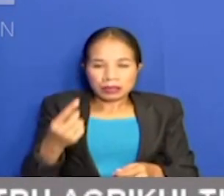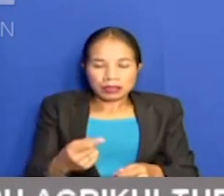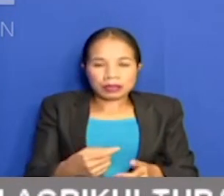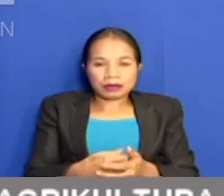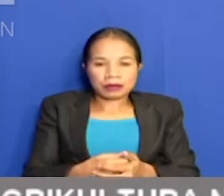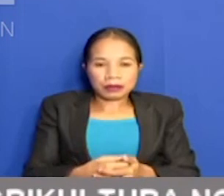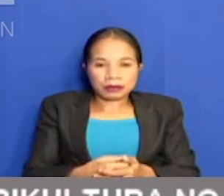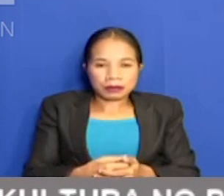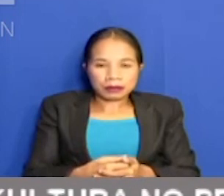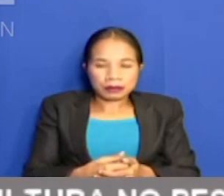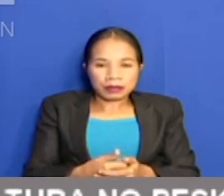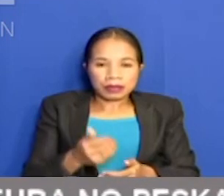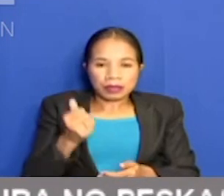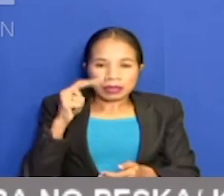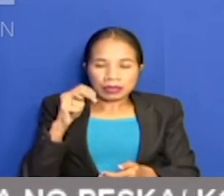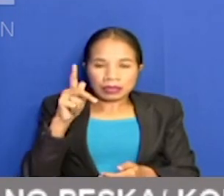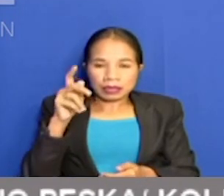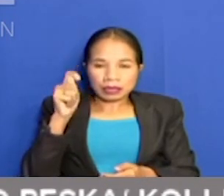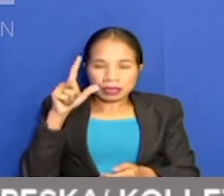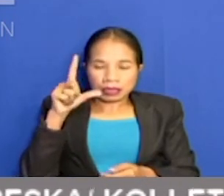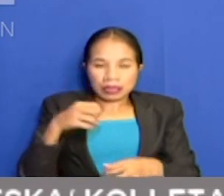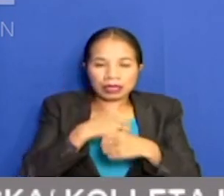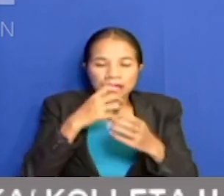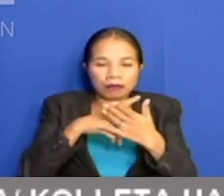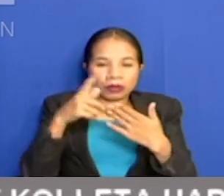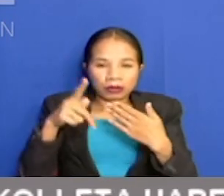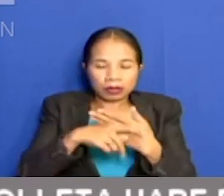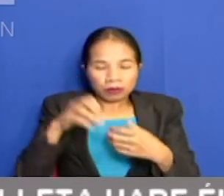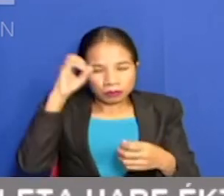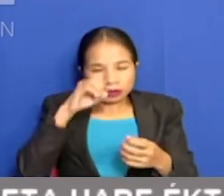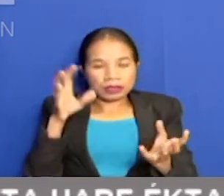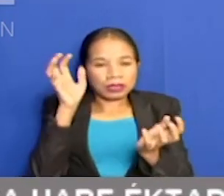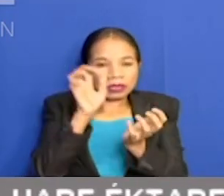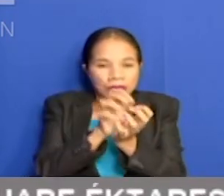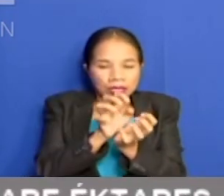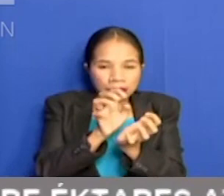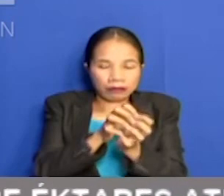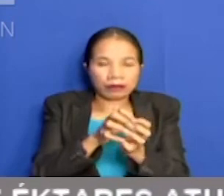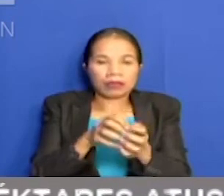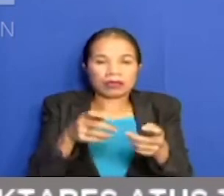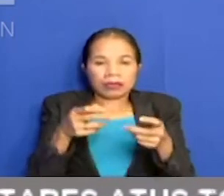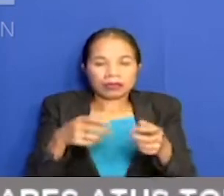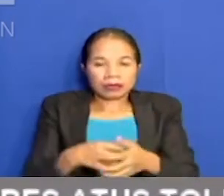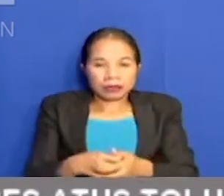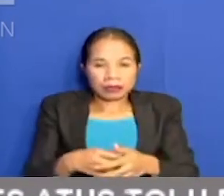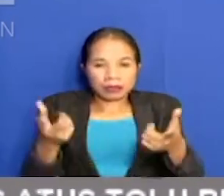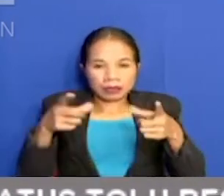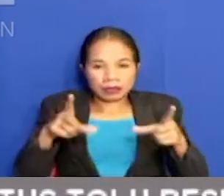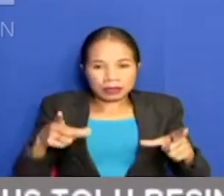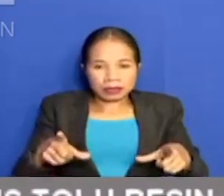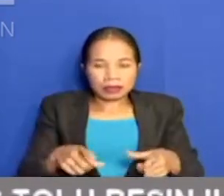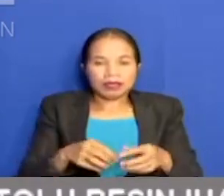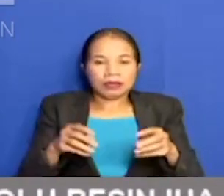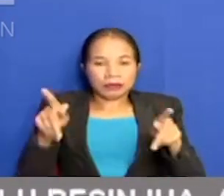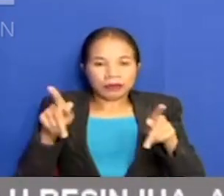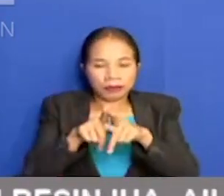Permatil, no AMKTL, Halau Programa Conservação da FAEC e a Lagoa Helenas e a posto Fato Berlijo,